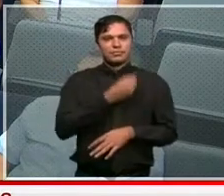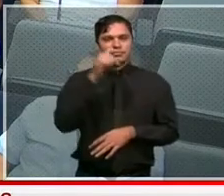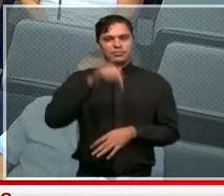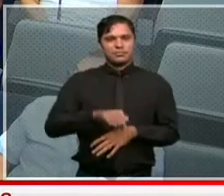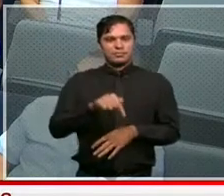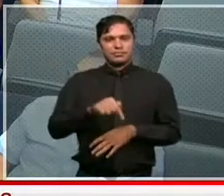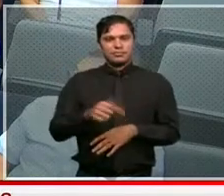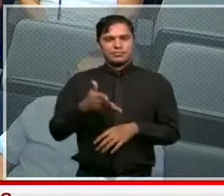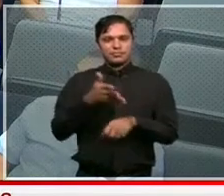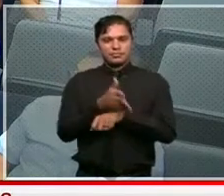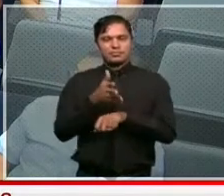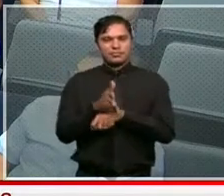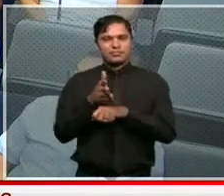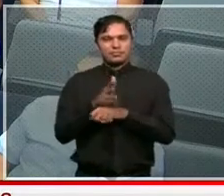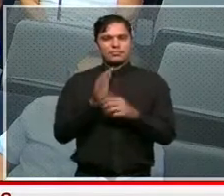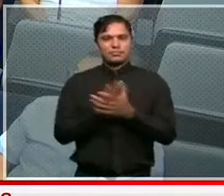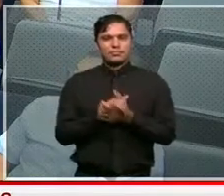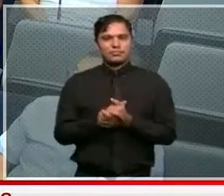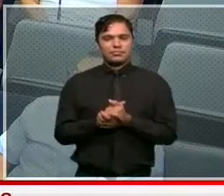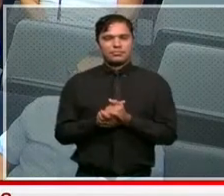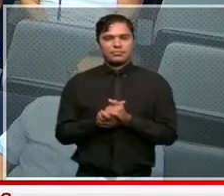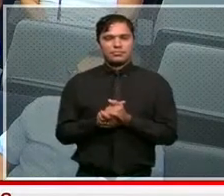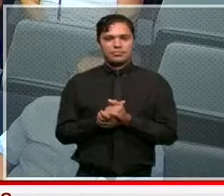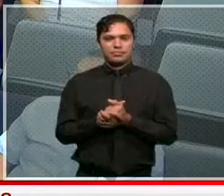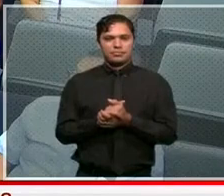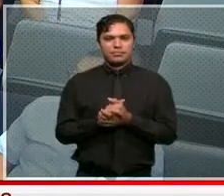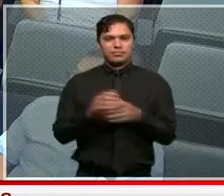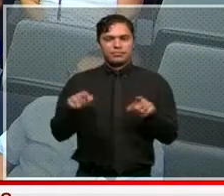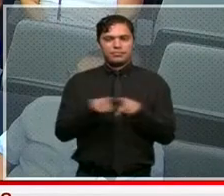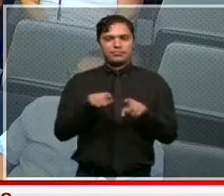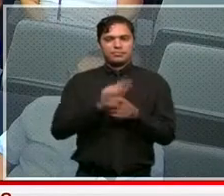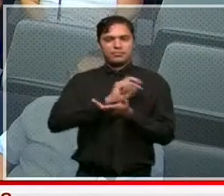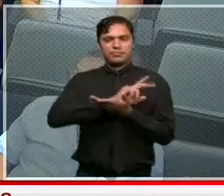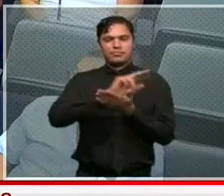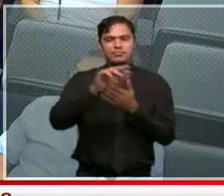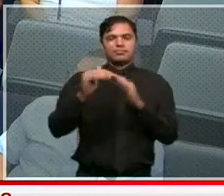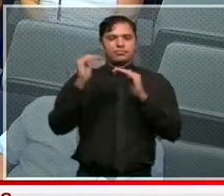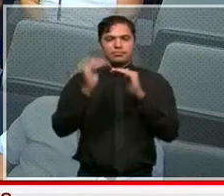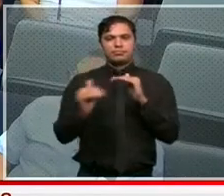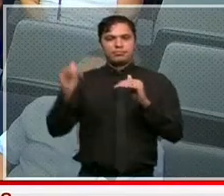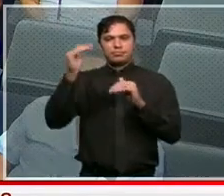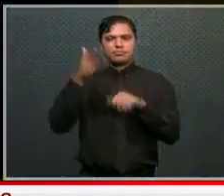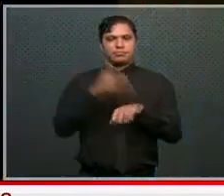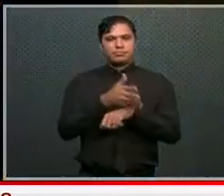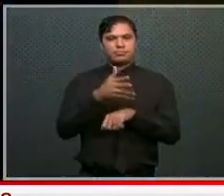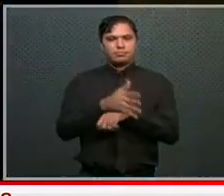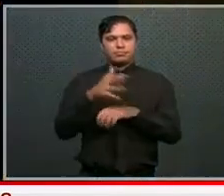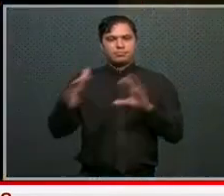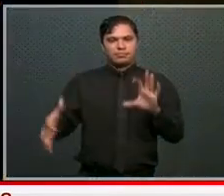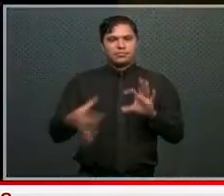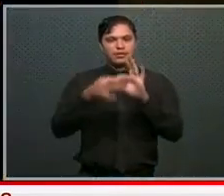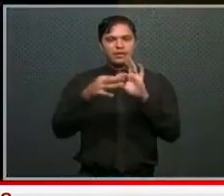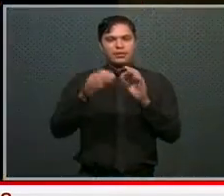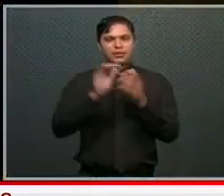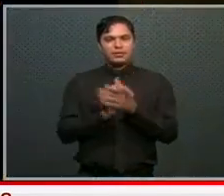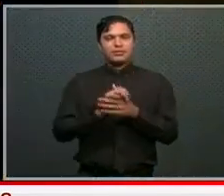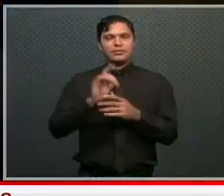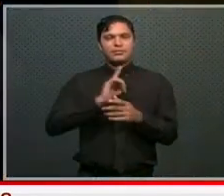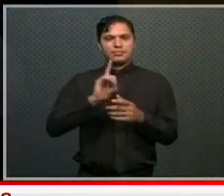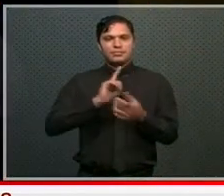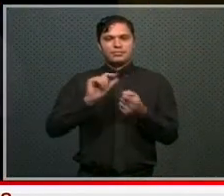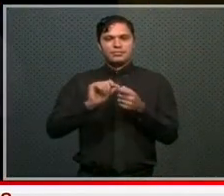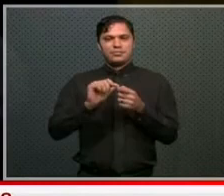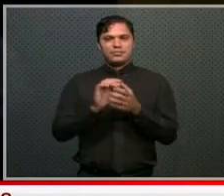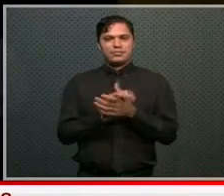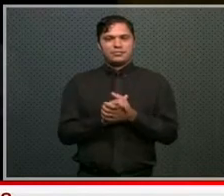acho que nós está por aqui e de mais autoridades aqui presente que se vinculam processo Fantástico que é o desenvolvimento Rural sustentável